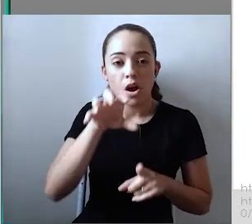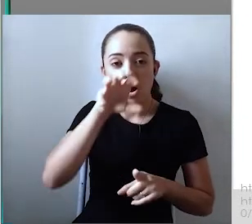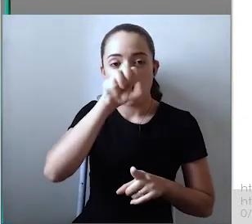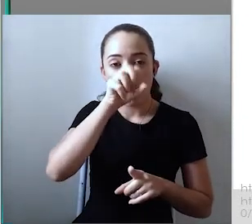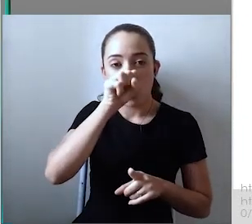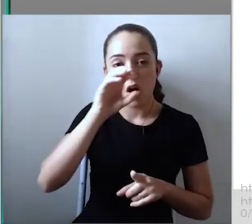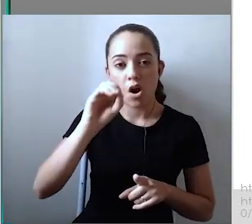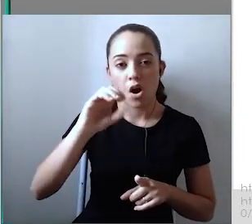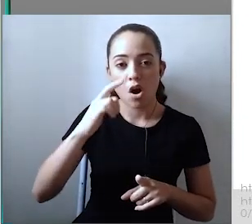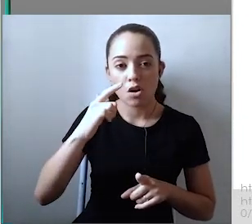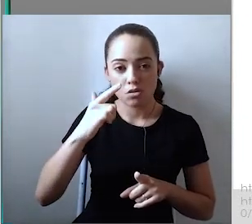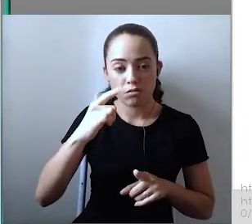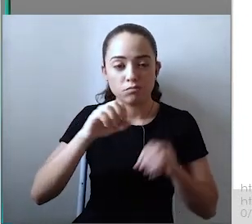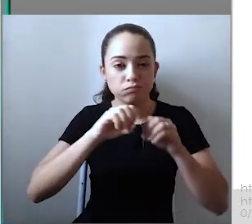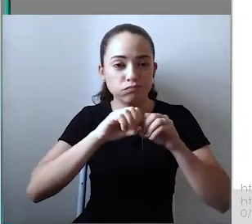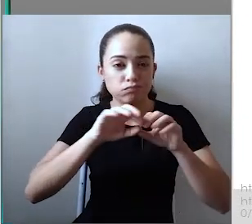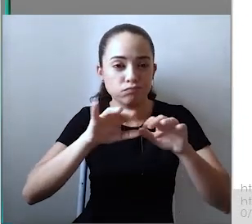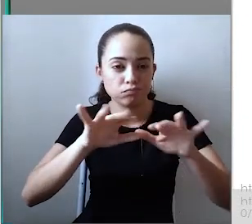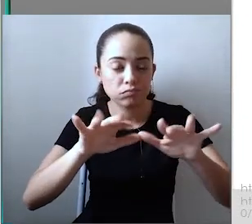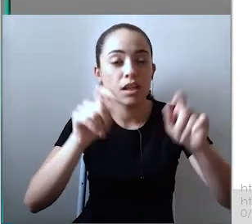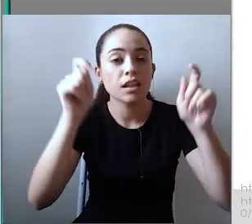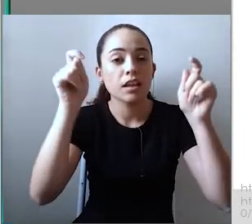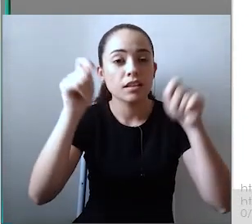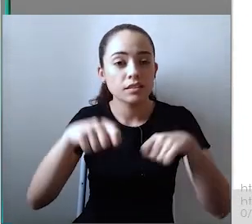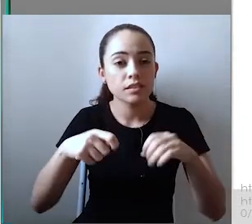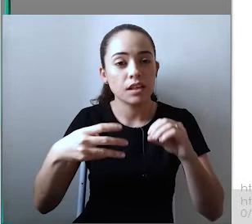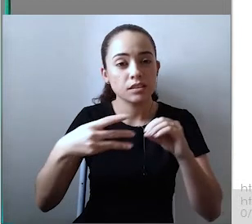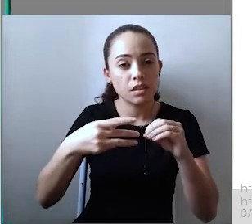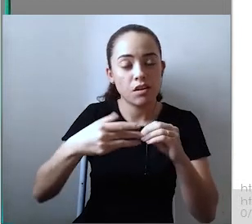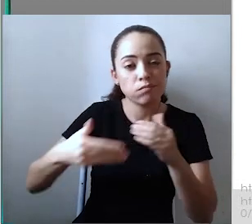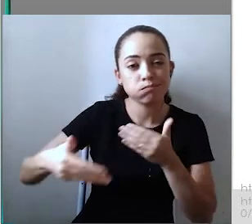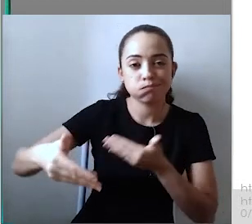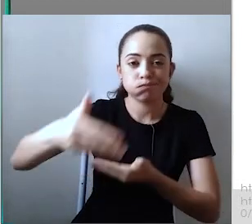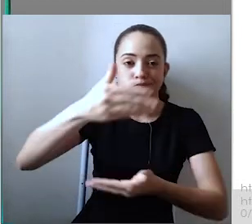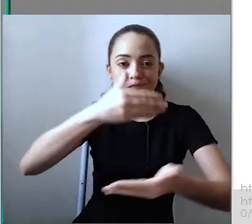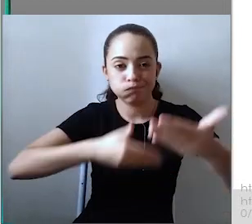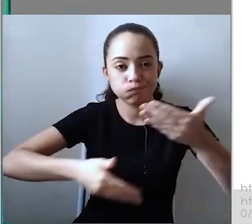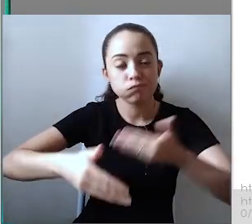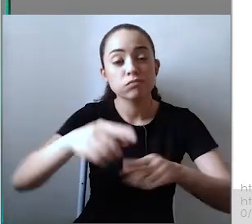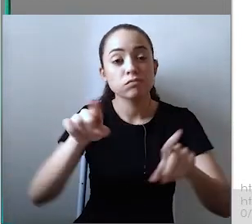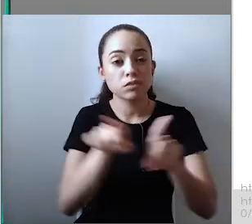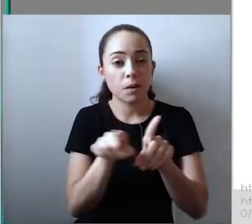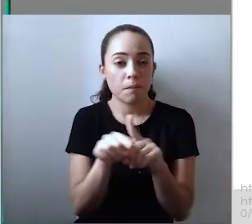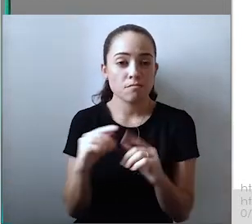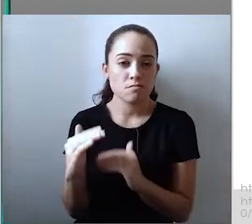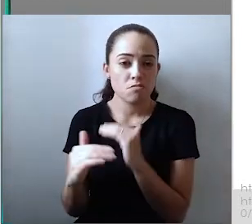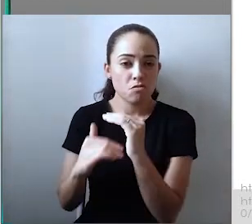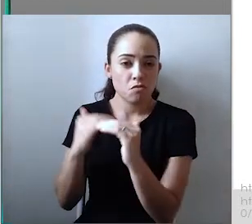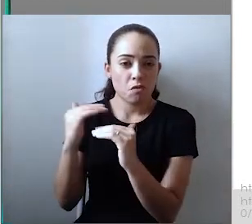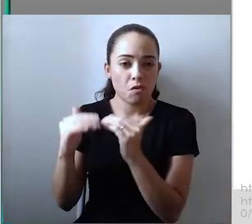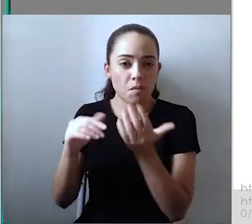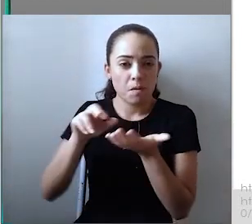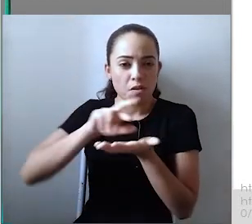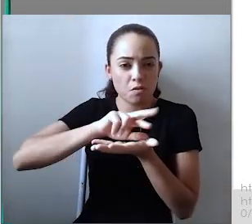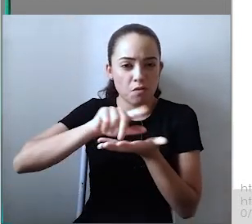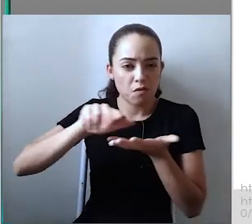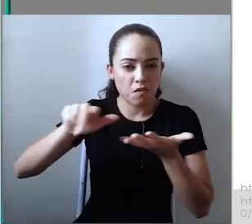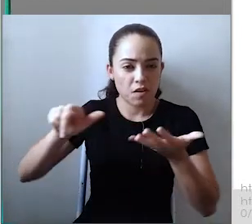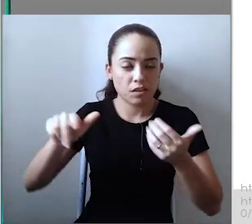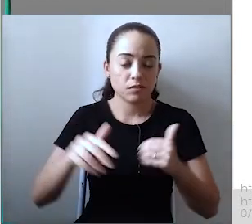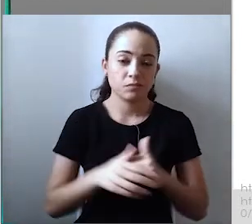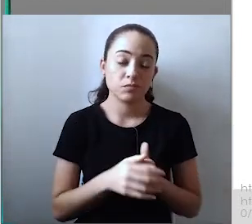transmissão eletroquímica, permitindo-se assim a maior viabilidade celular e o desenvolvimento das funções de produção e